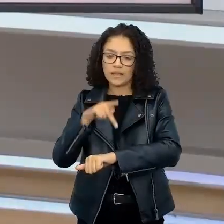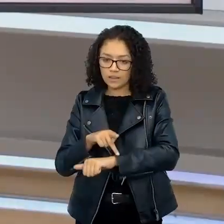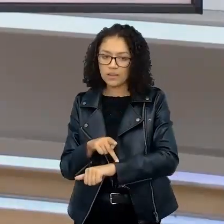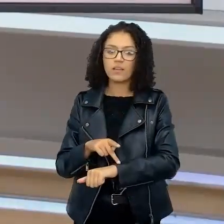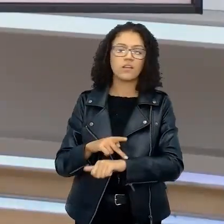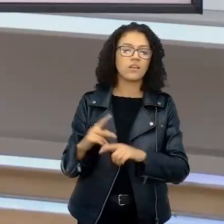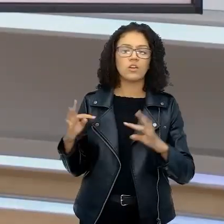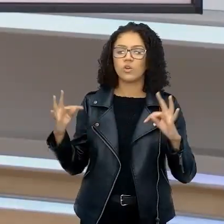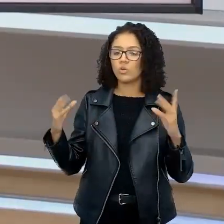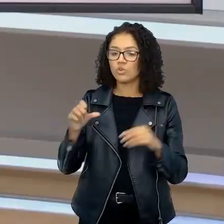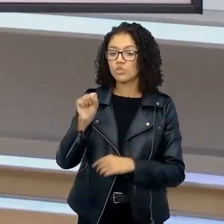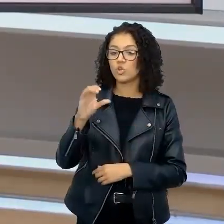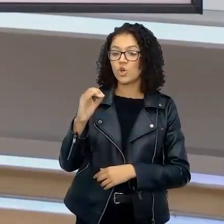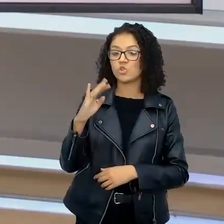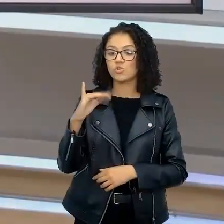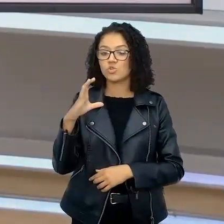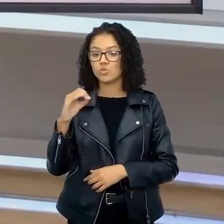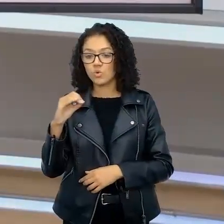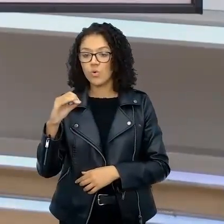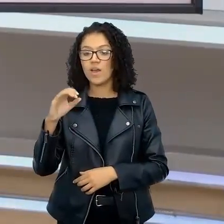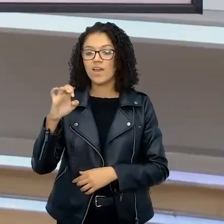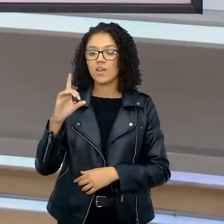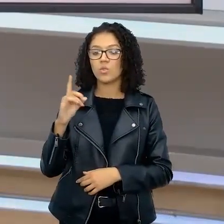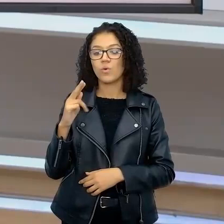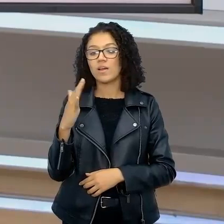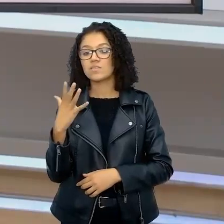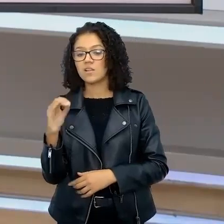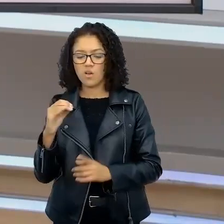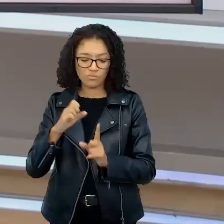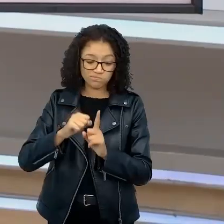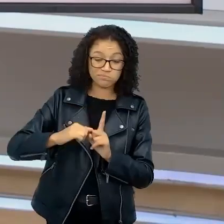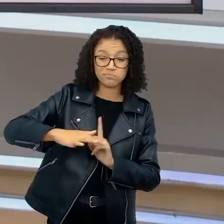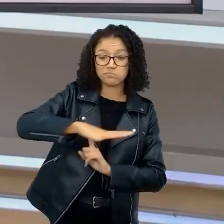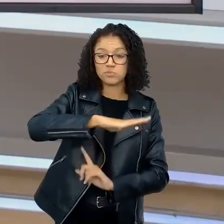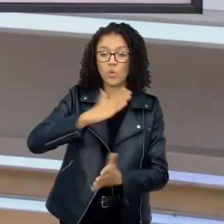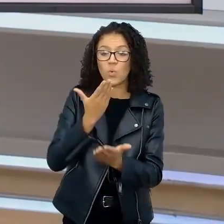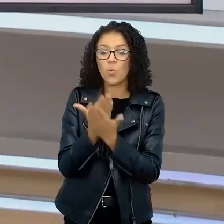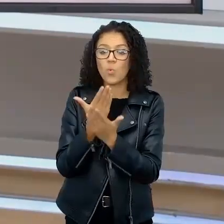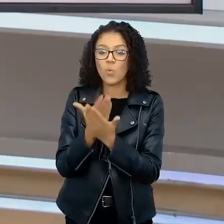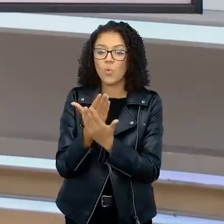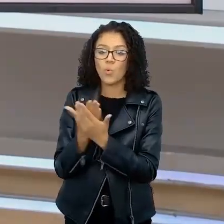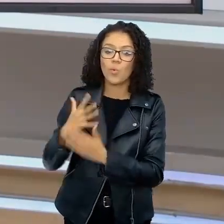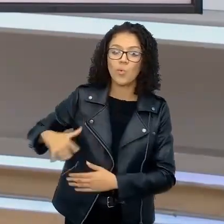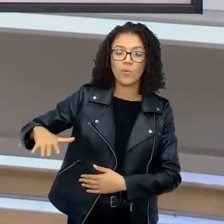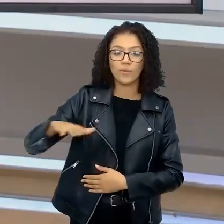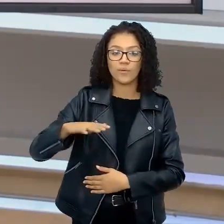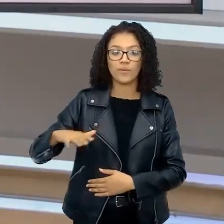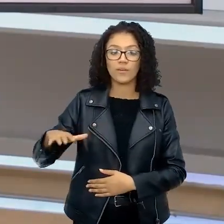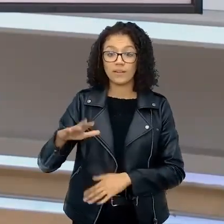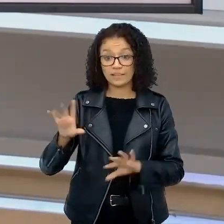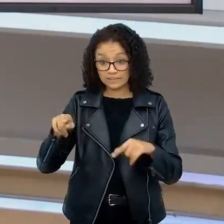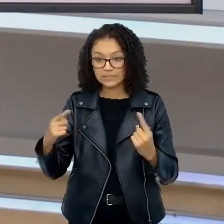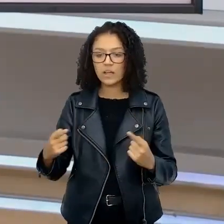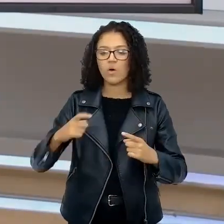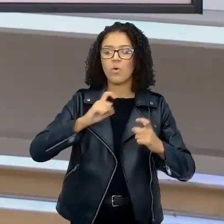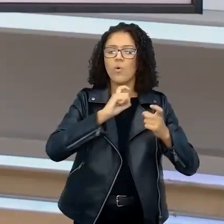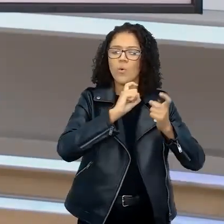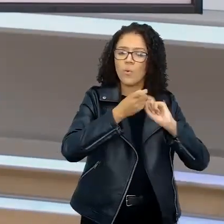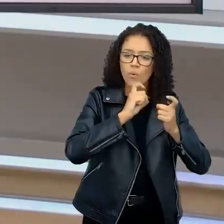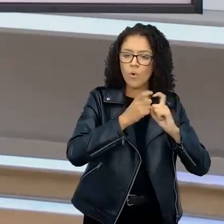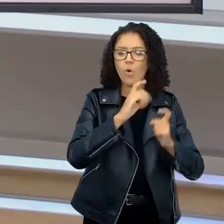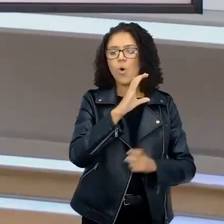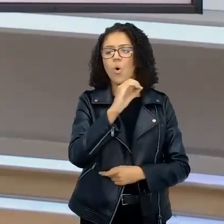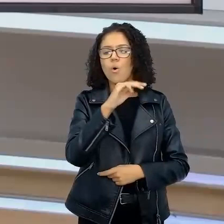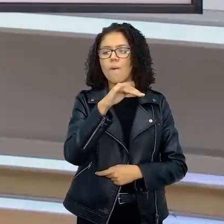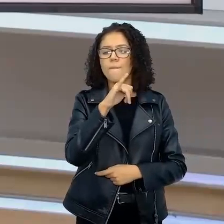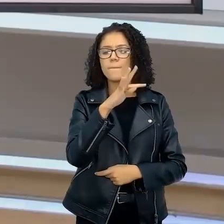orientadores socioeducativos. Eu não tenho isso no meu município. Então, por meio, né, de reuniões sistemáticas, de comitês,